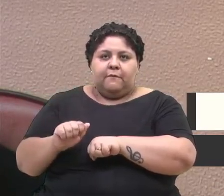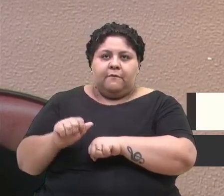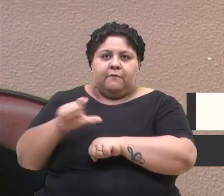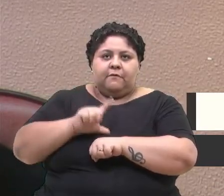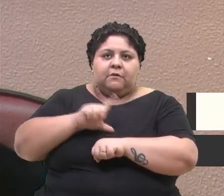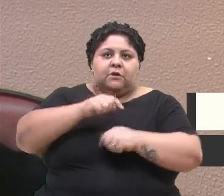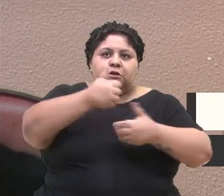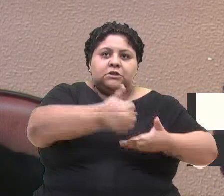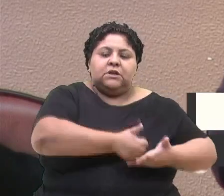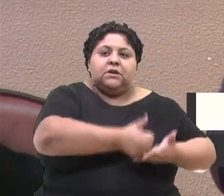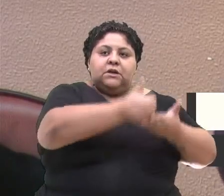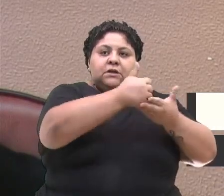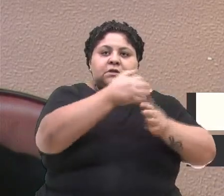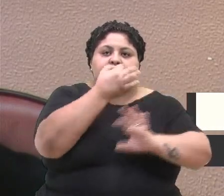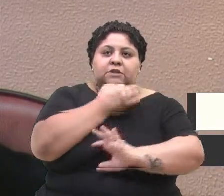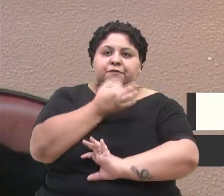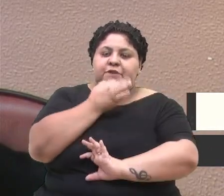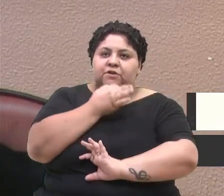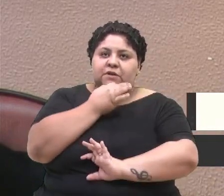Caxias.